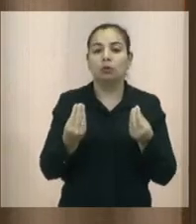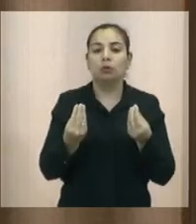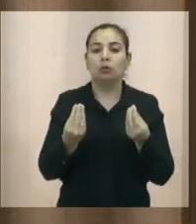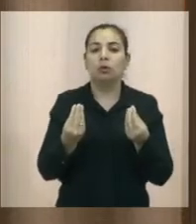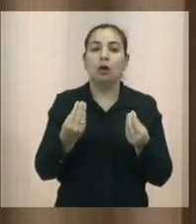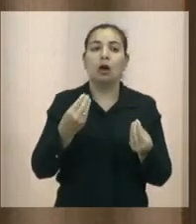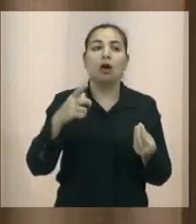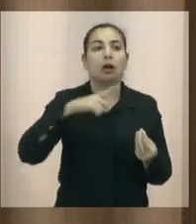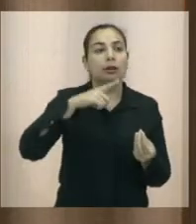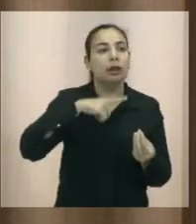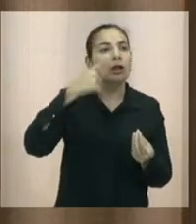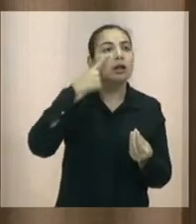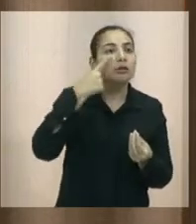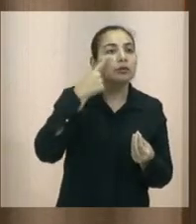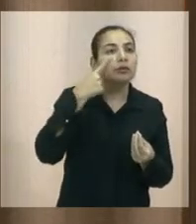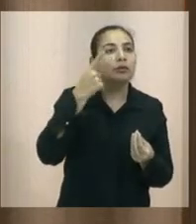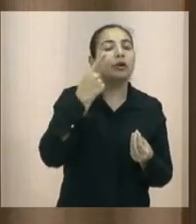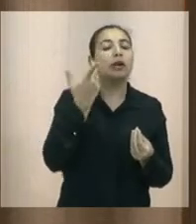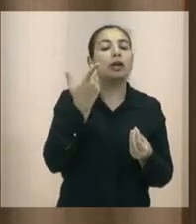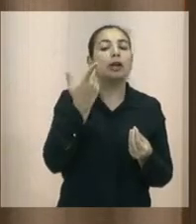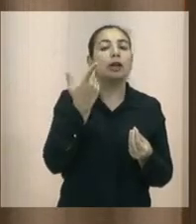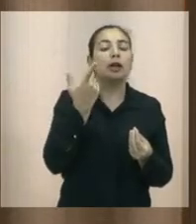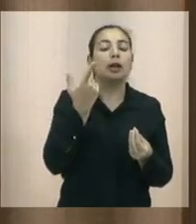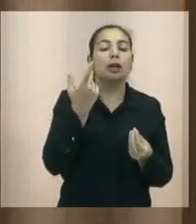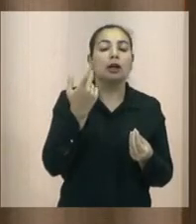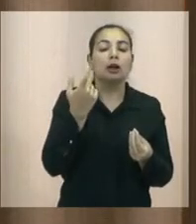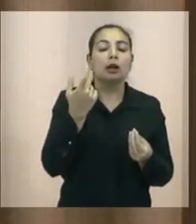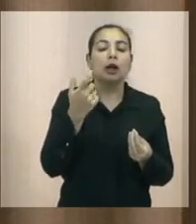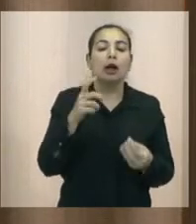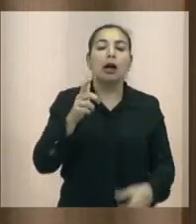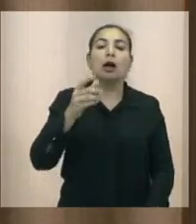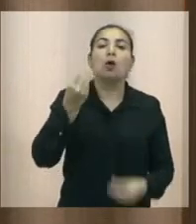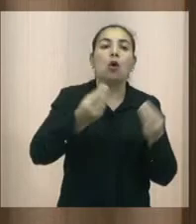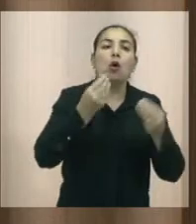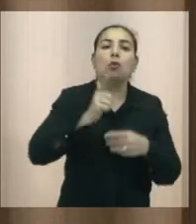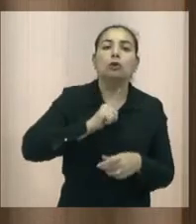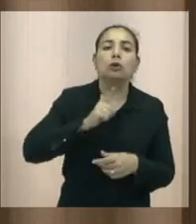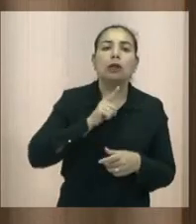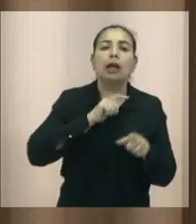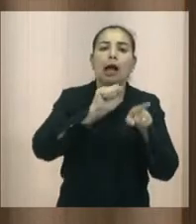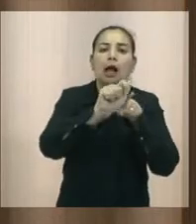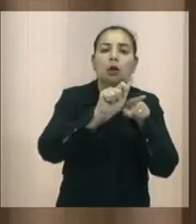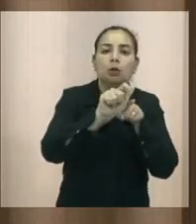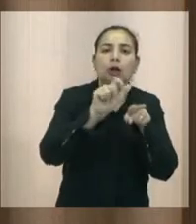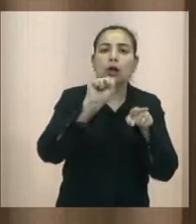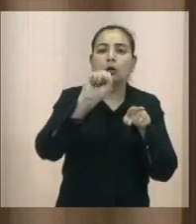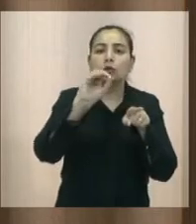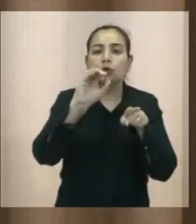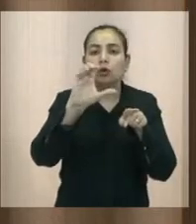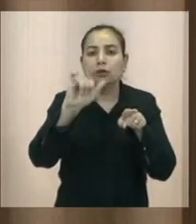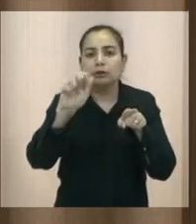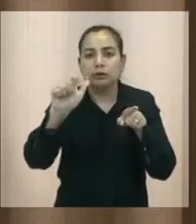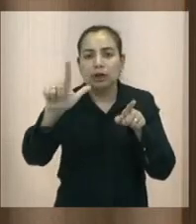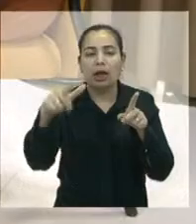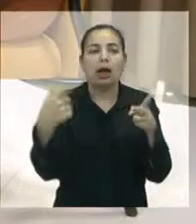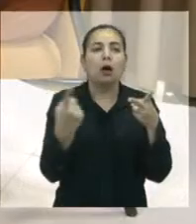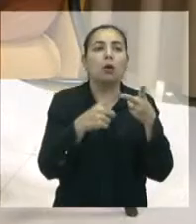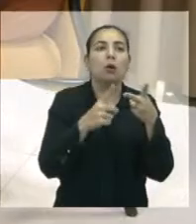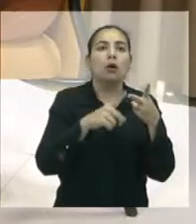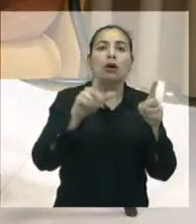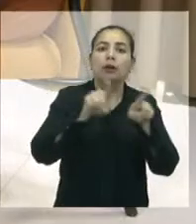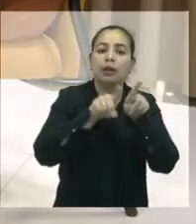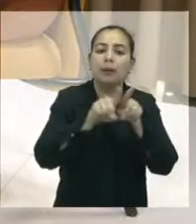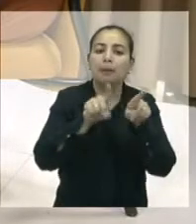com o poder público, a questão do aluguel social, a questão também das moradias. Do papel da